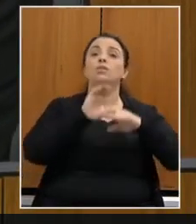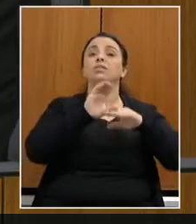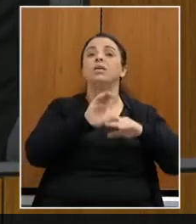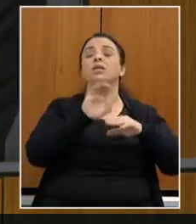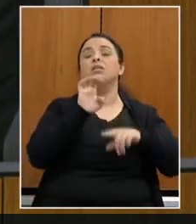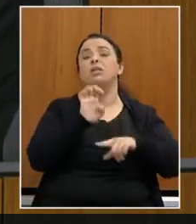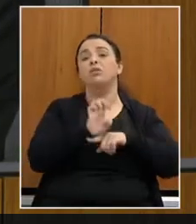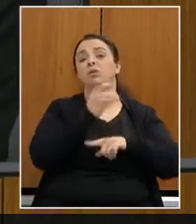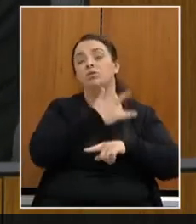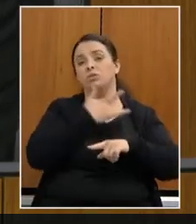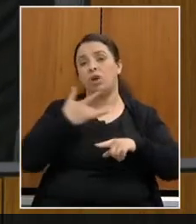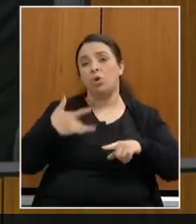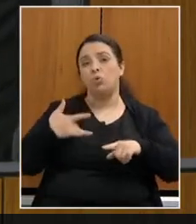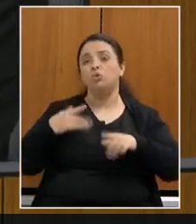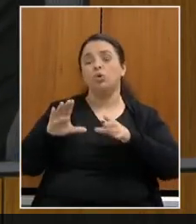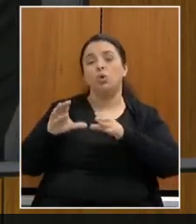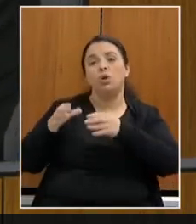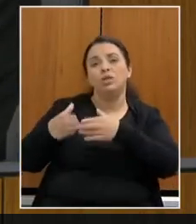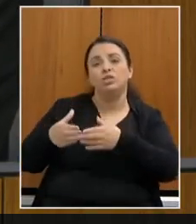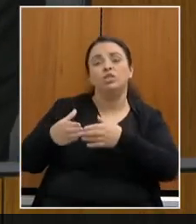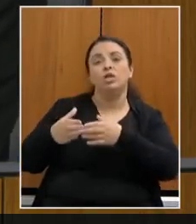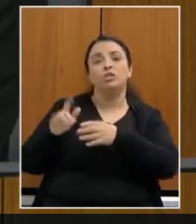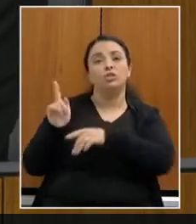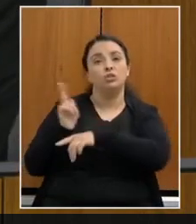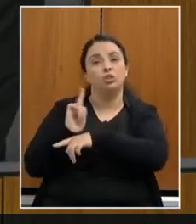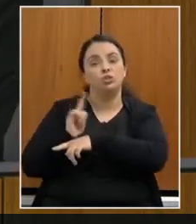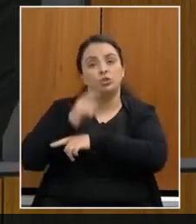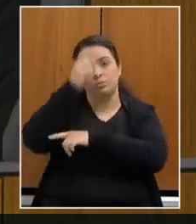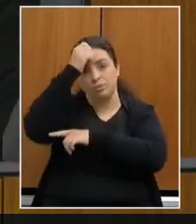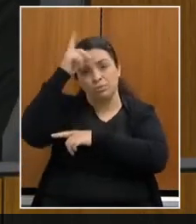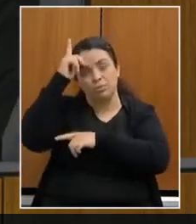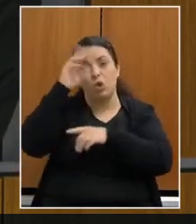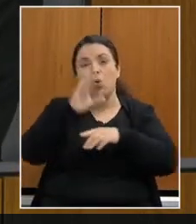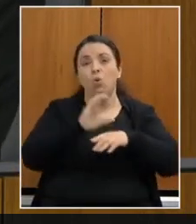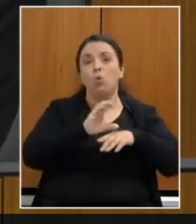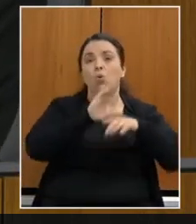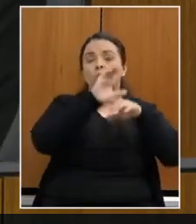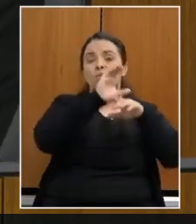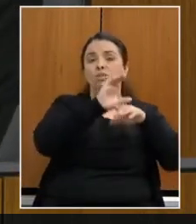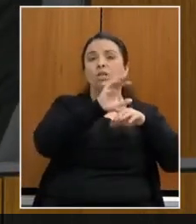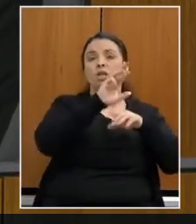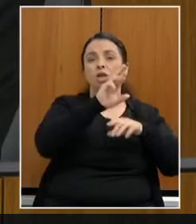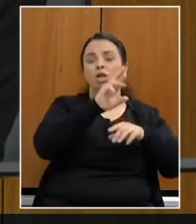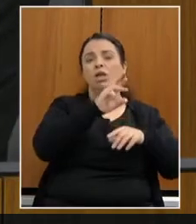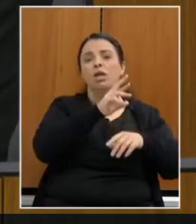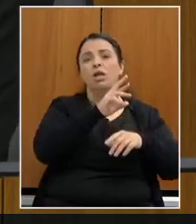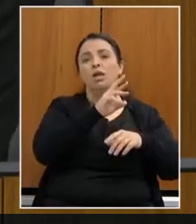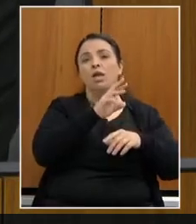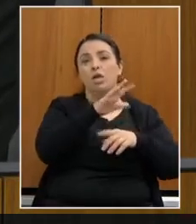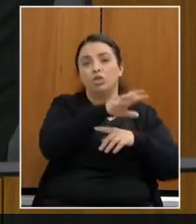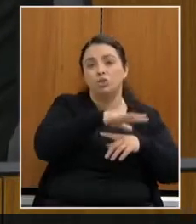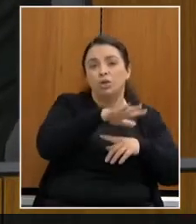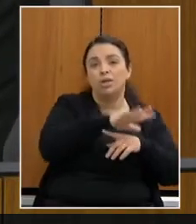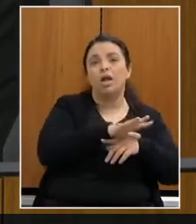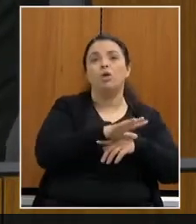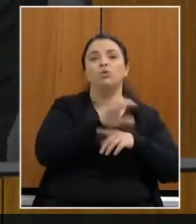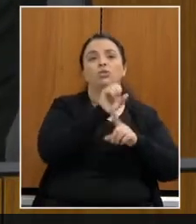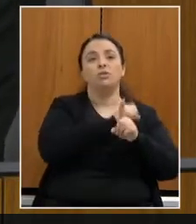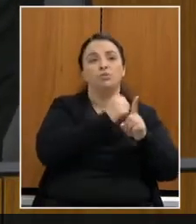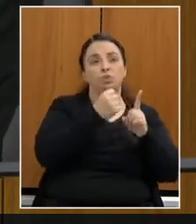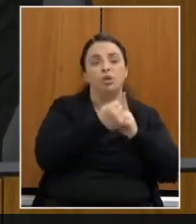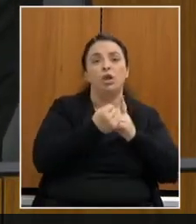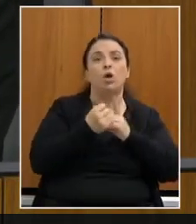colegiado de gestores municipais conselho regional de serviço social conselho regional de psicologia aqui vários